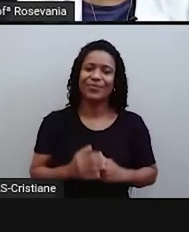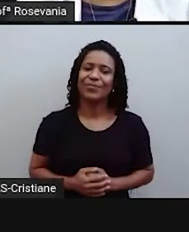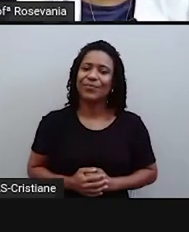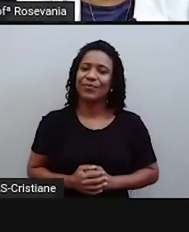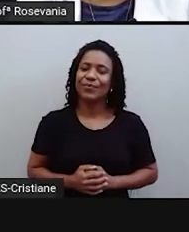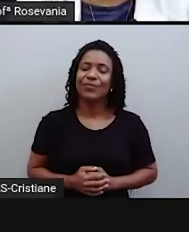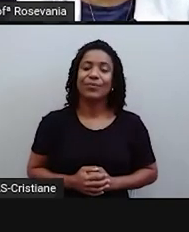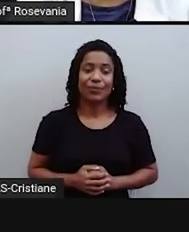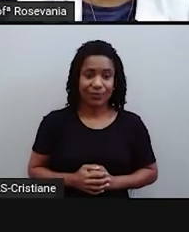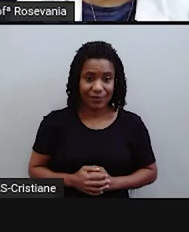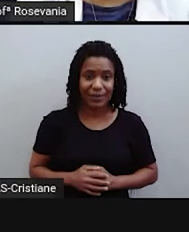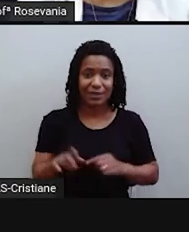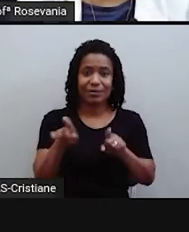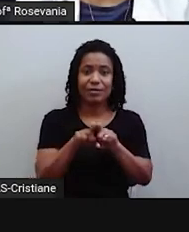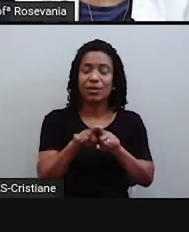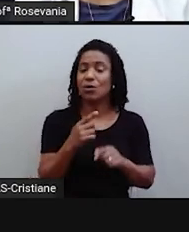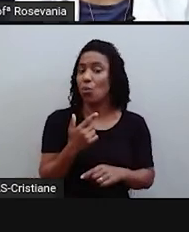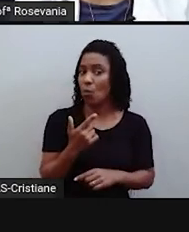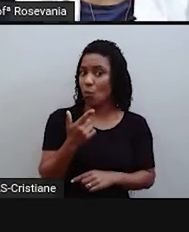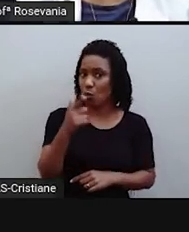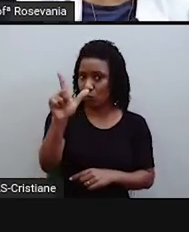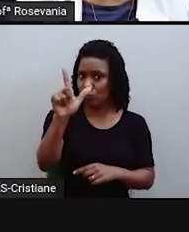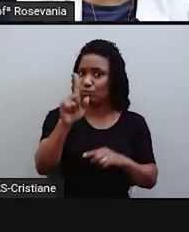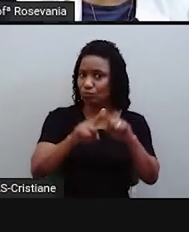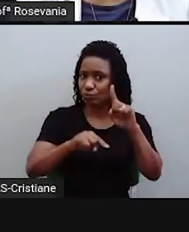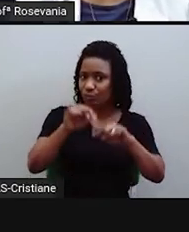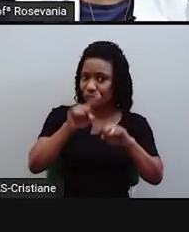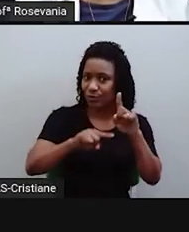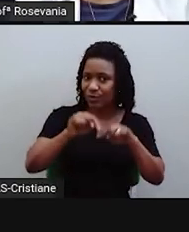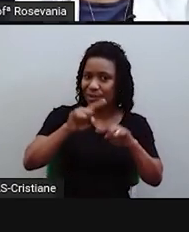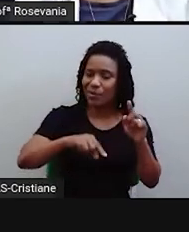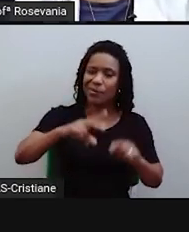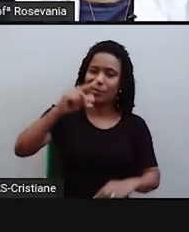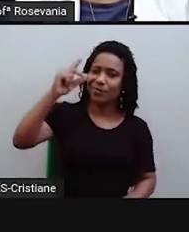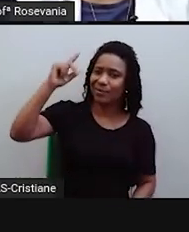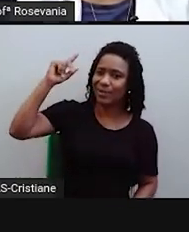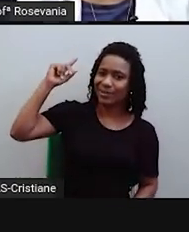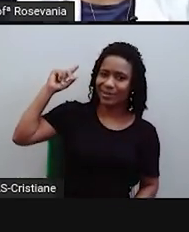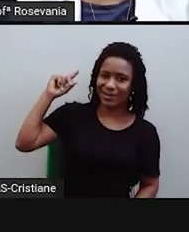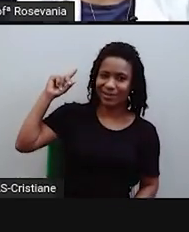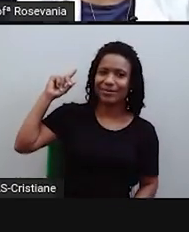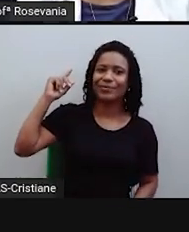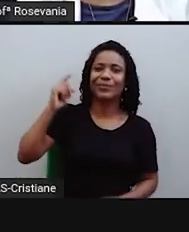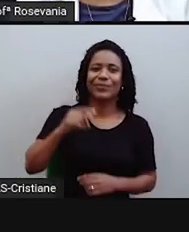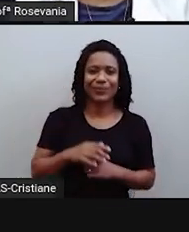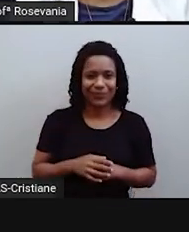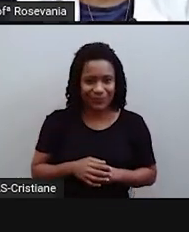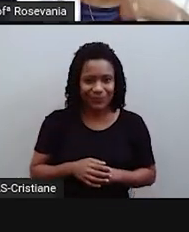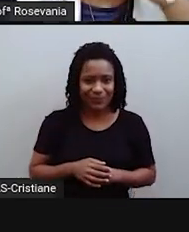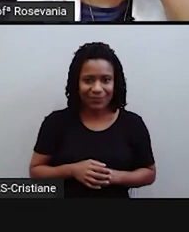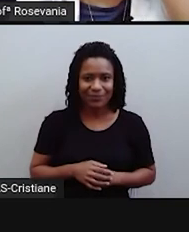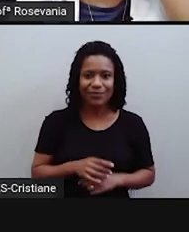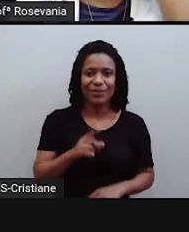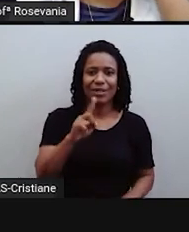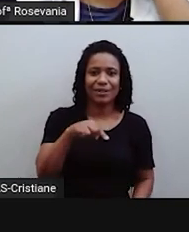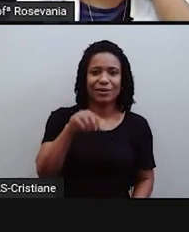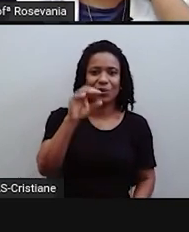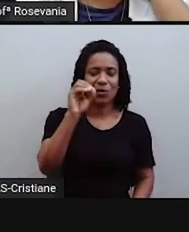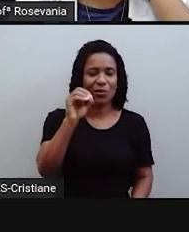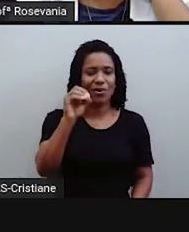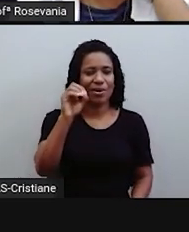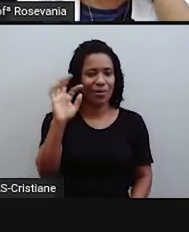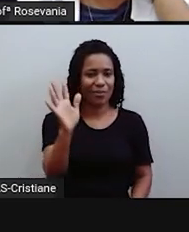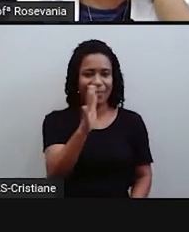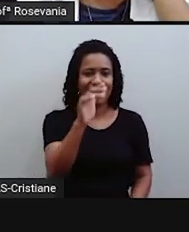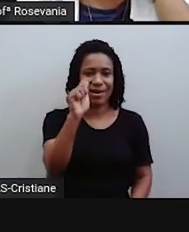gente tinha já lá no passado e que ajudaram muito até a gente perceber eram os astrolábios, né,